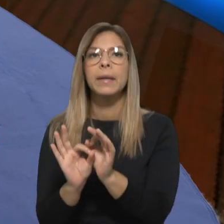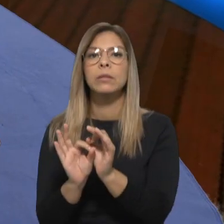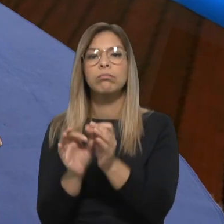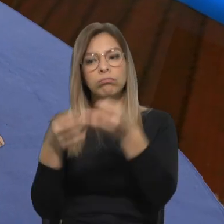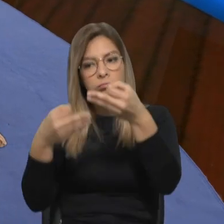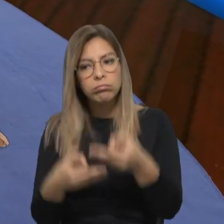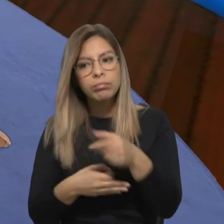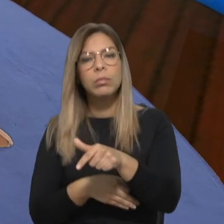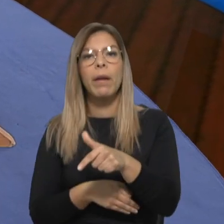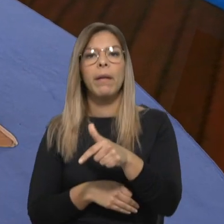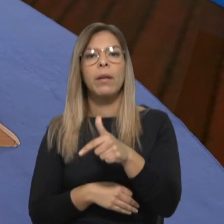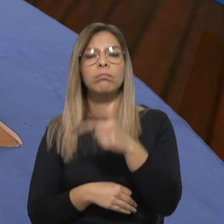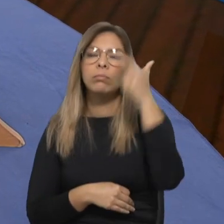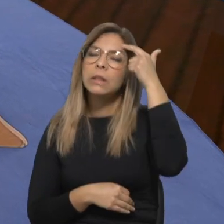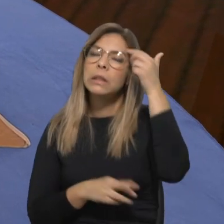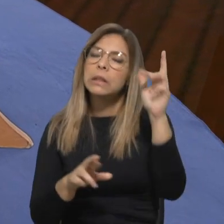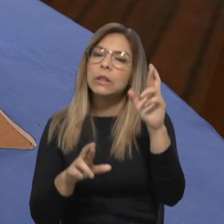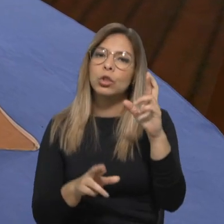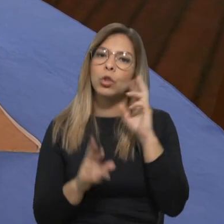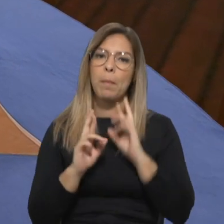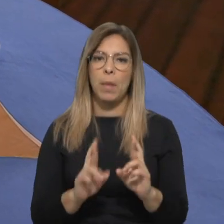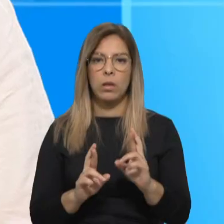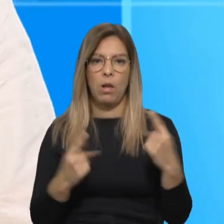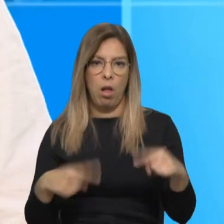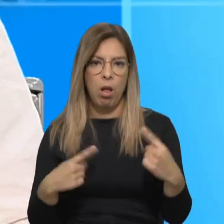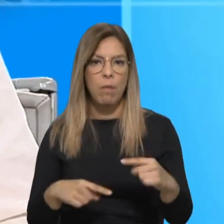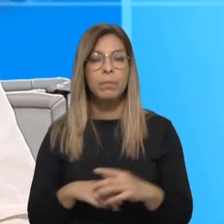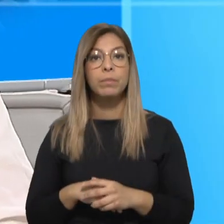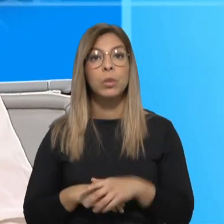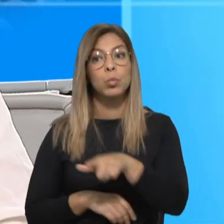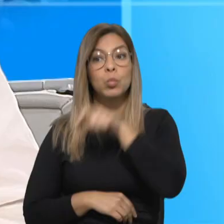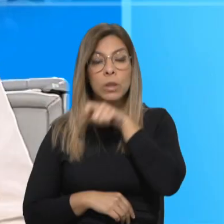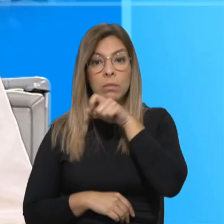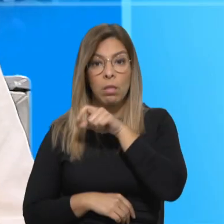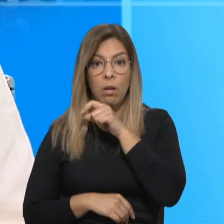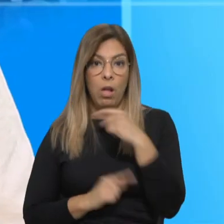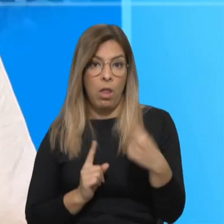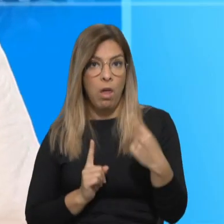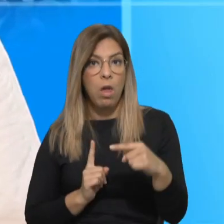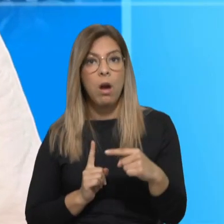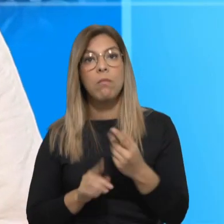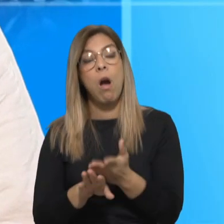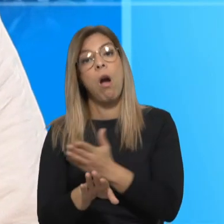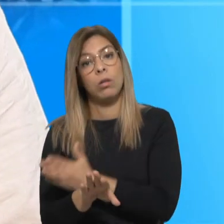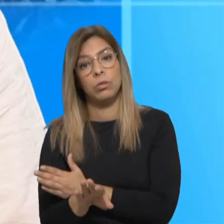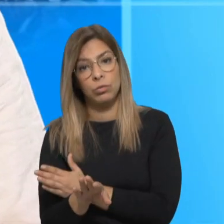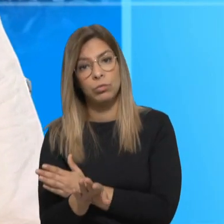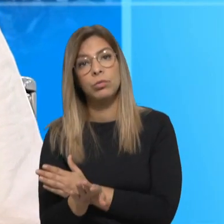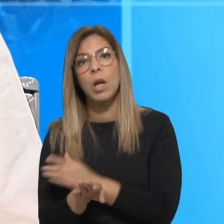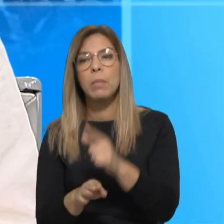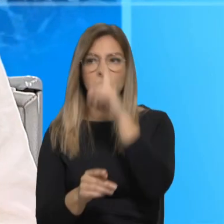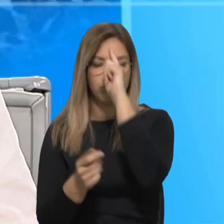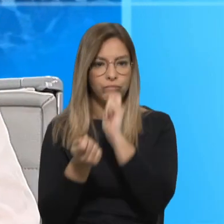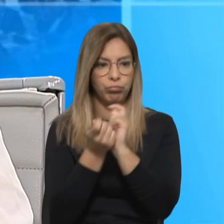um canto de esperança. Esta possibilidade que nós temos, e nós experimentamos isso no dia a dia, de